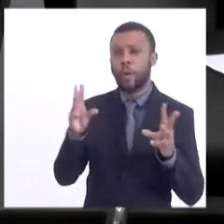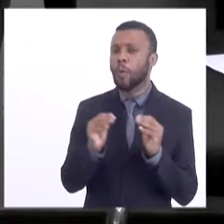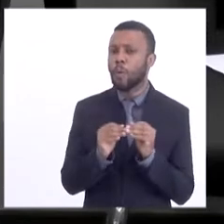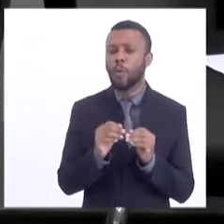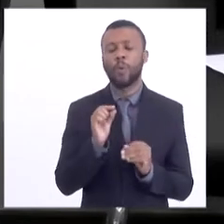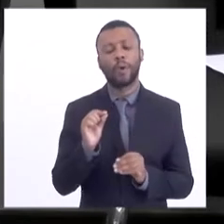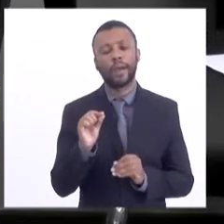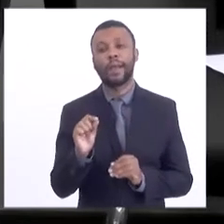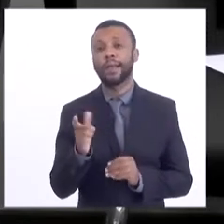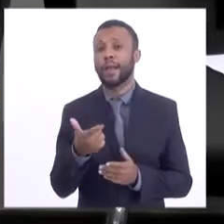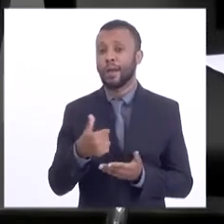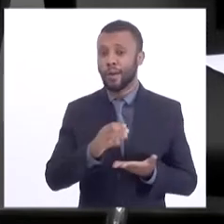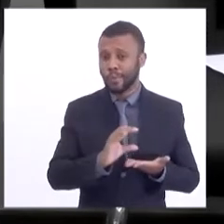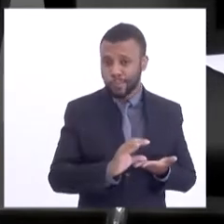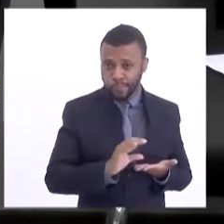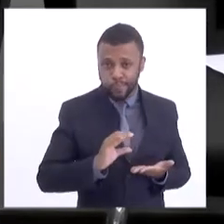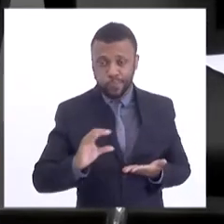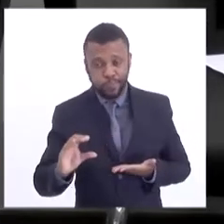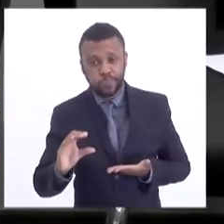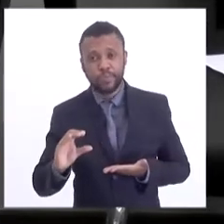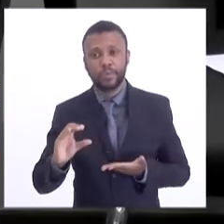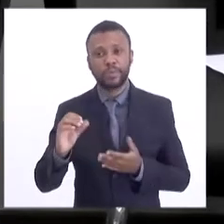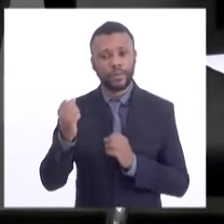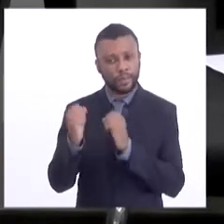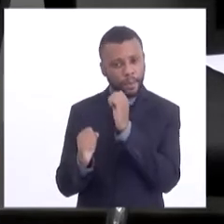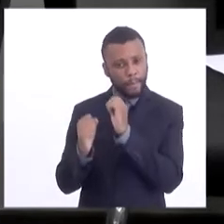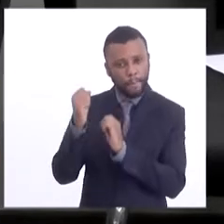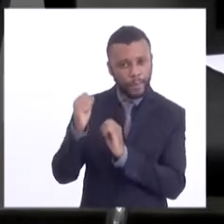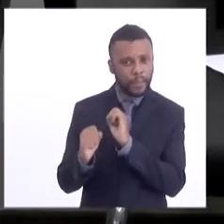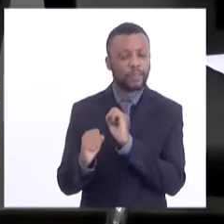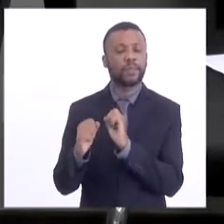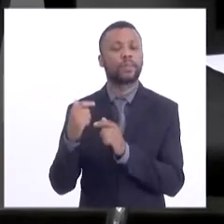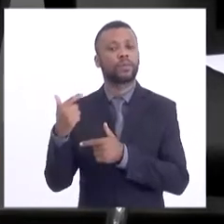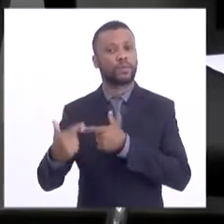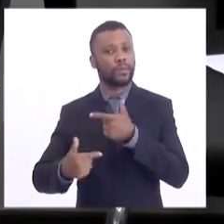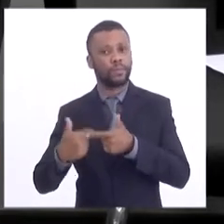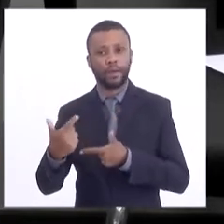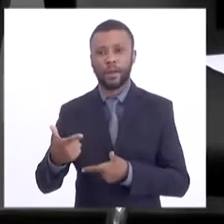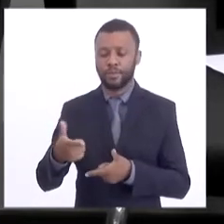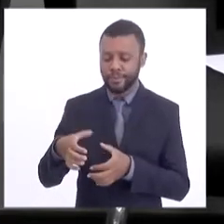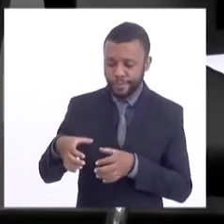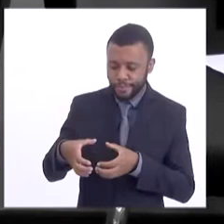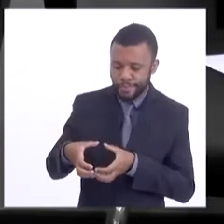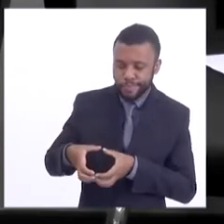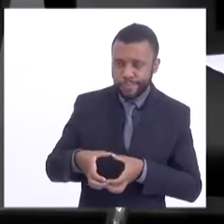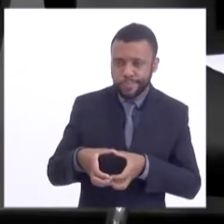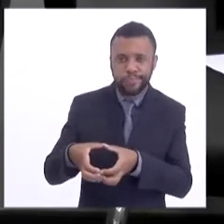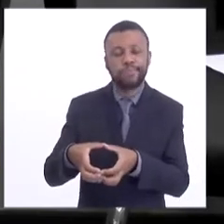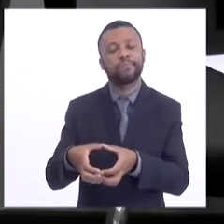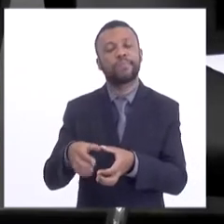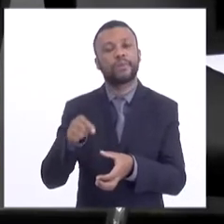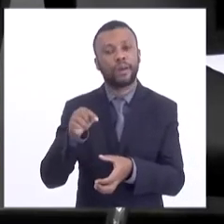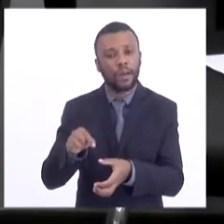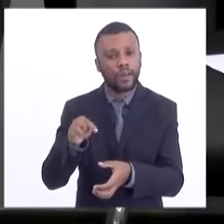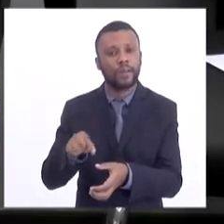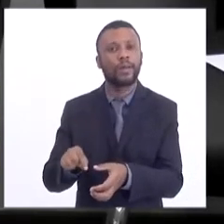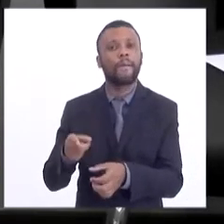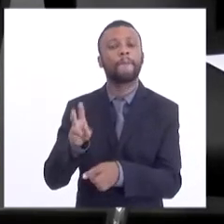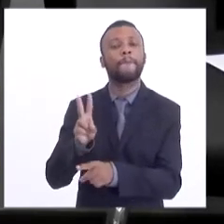de que os recursos oriundos da concessão dos serviços de saneamento eles estão preservados